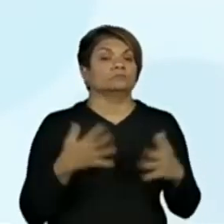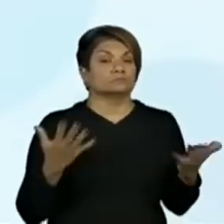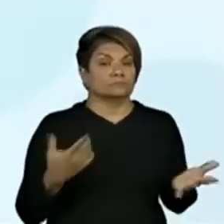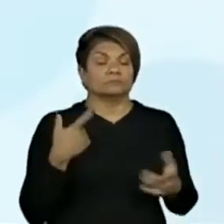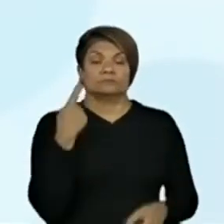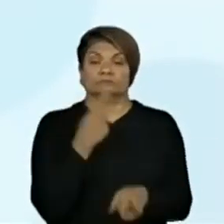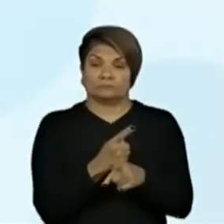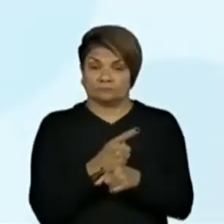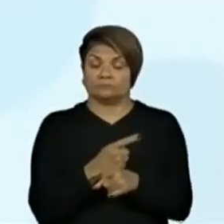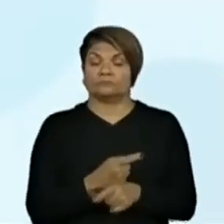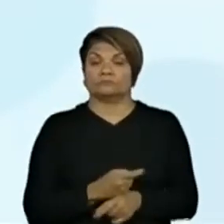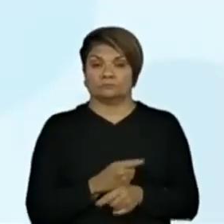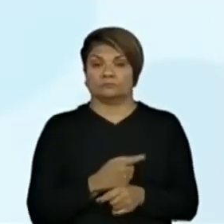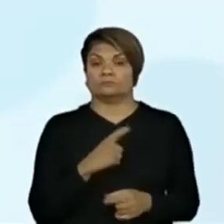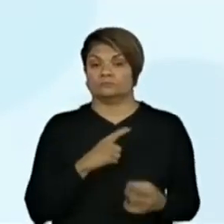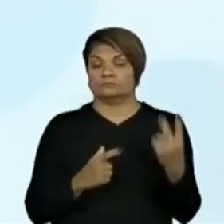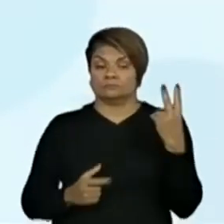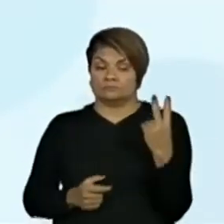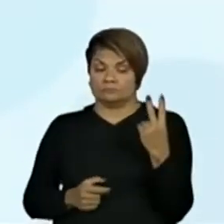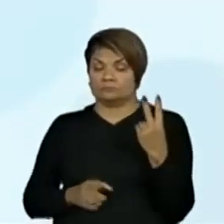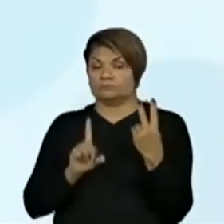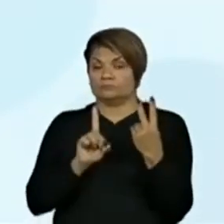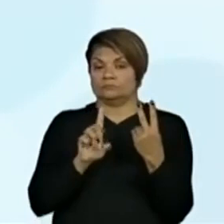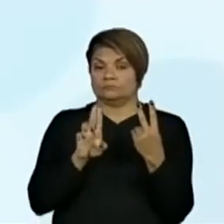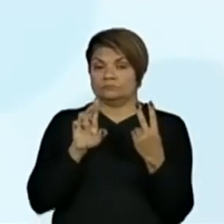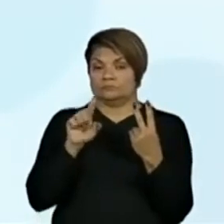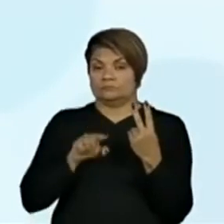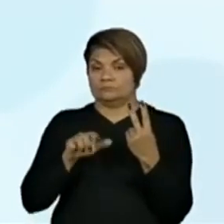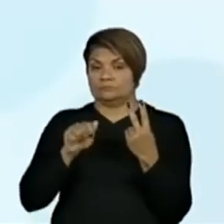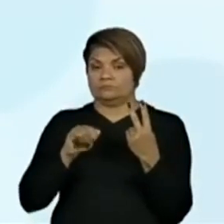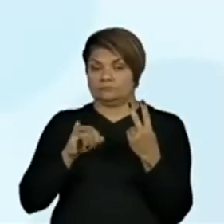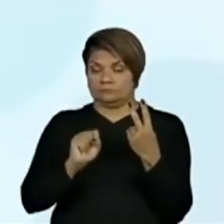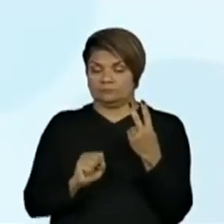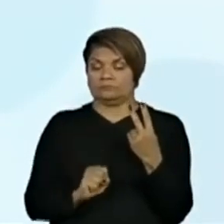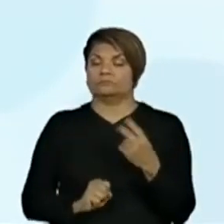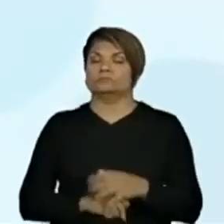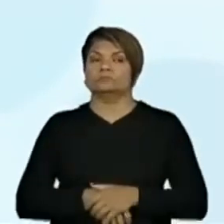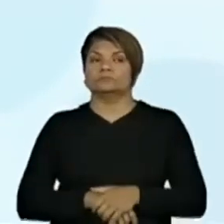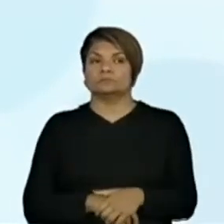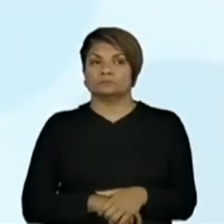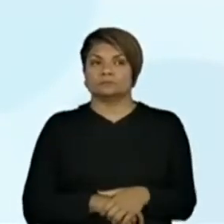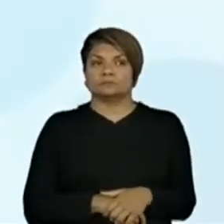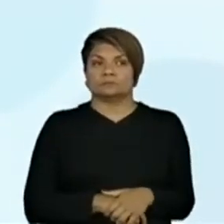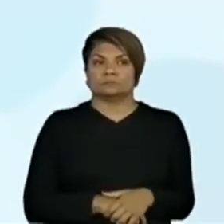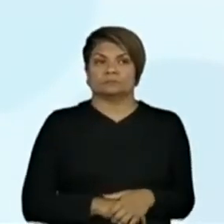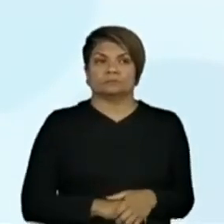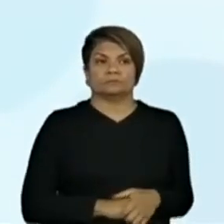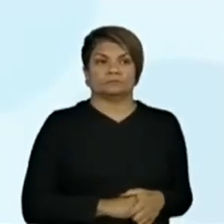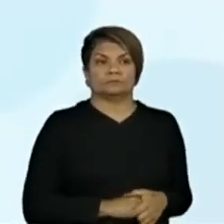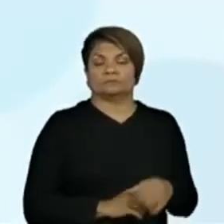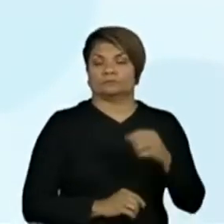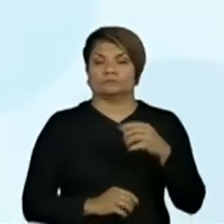das duas dúzias, ok? É isso que eu vou fazer. Então, zero,